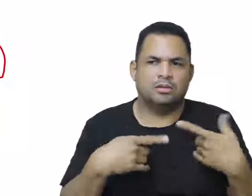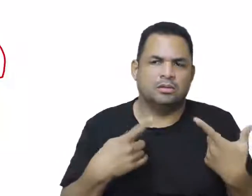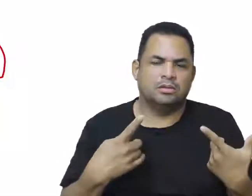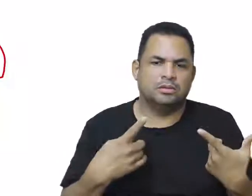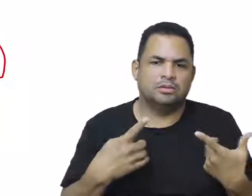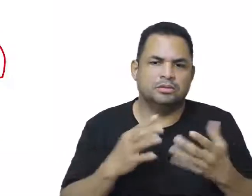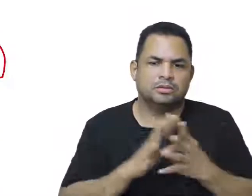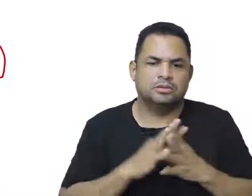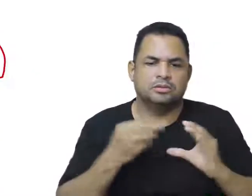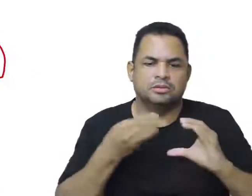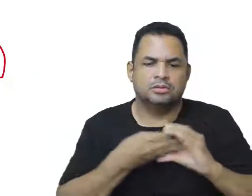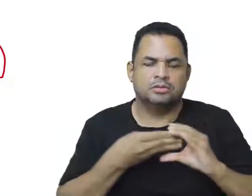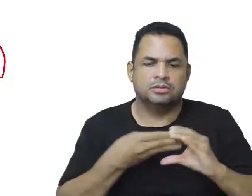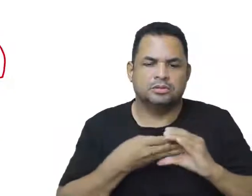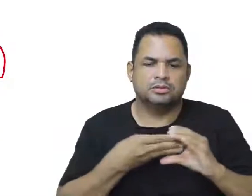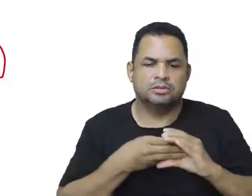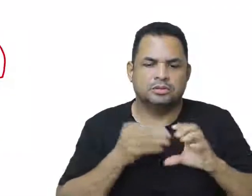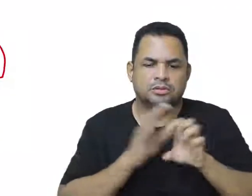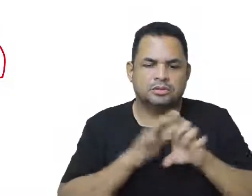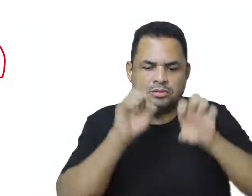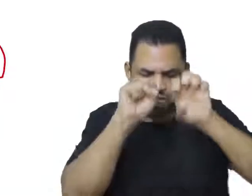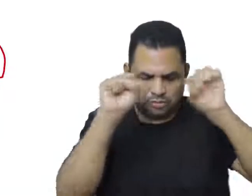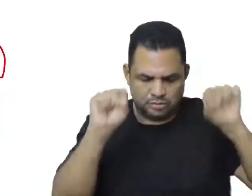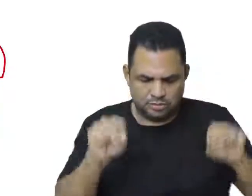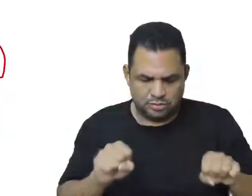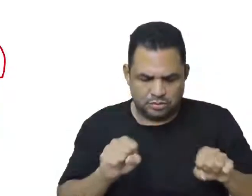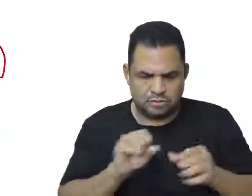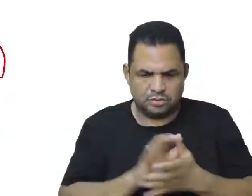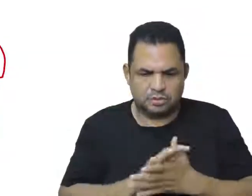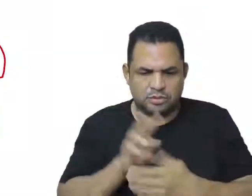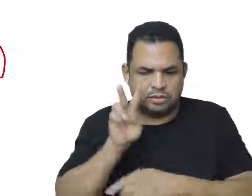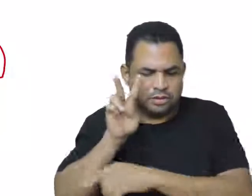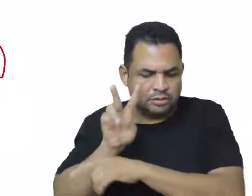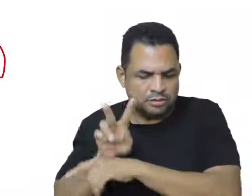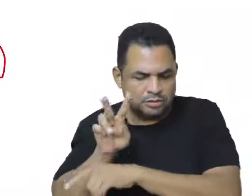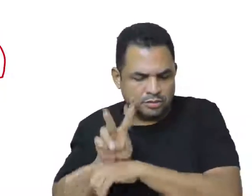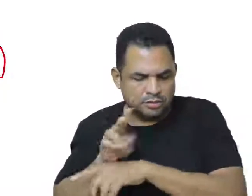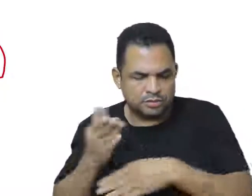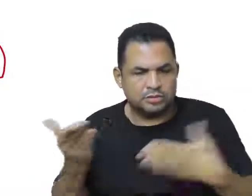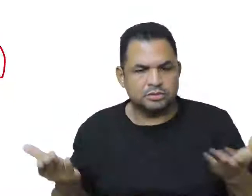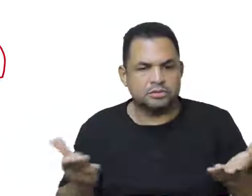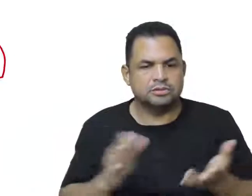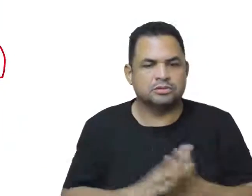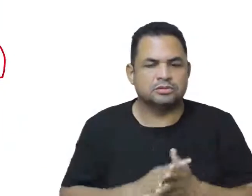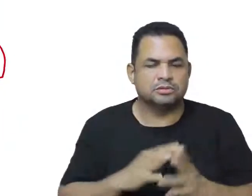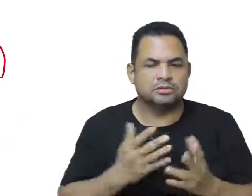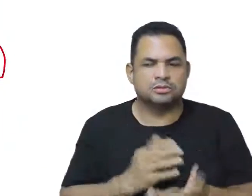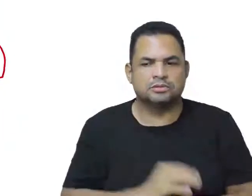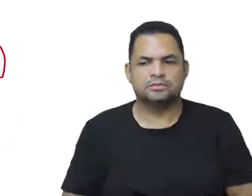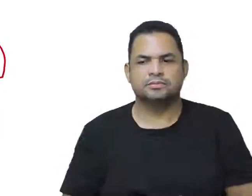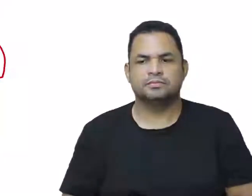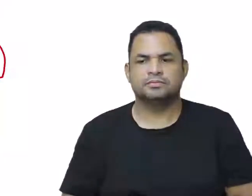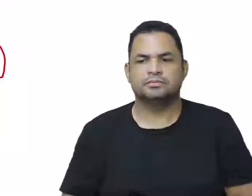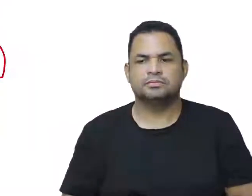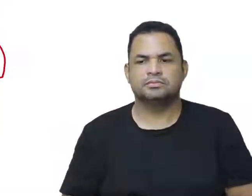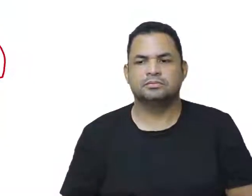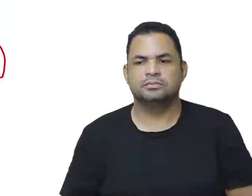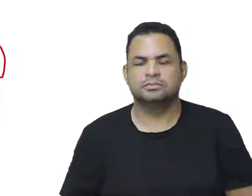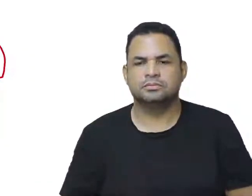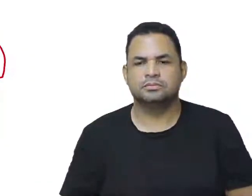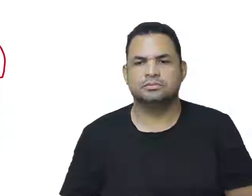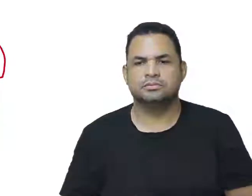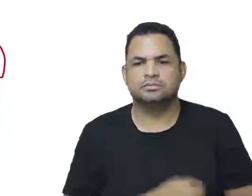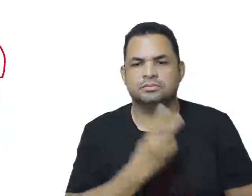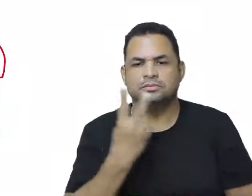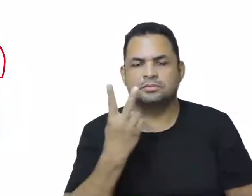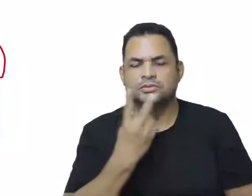células do sistema nervoso, do sistema imunológico, estão aí associadas, né, a essas glândulas. Então é isso, dois